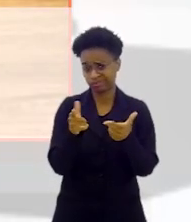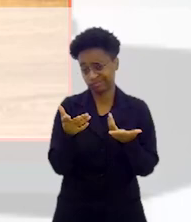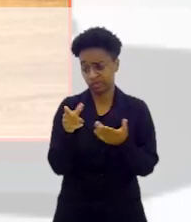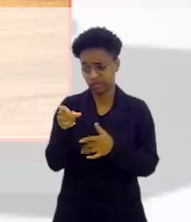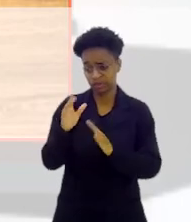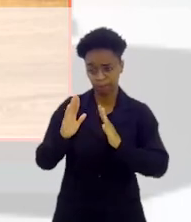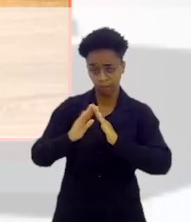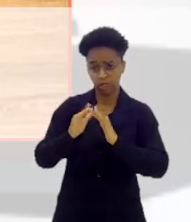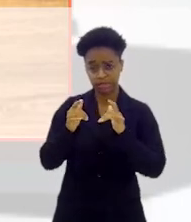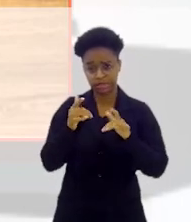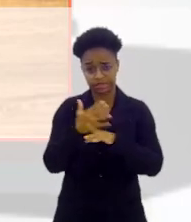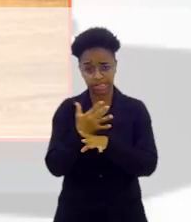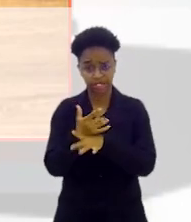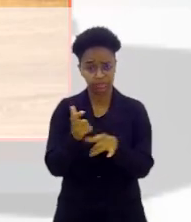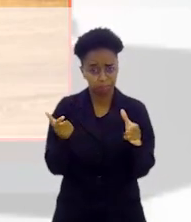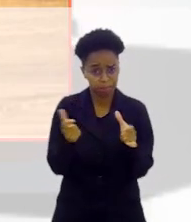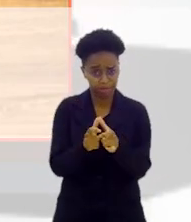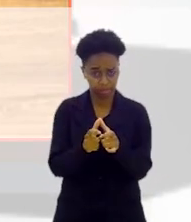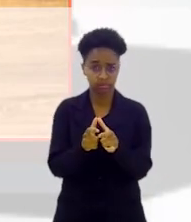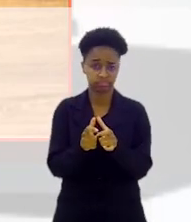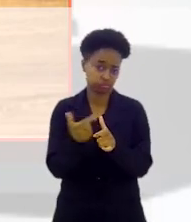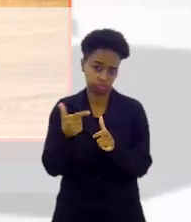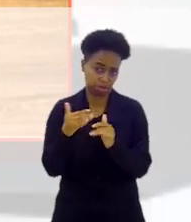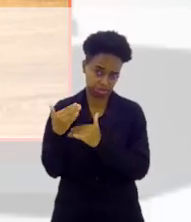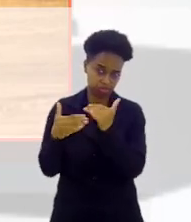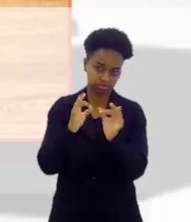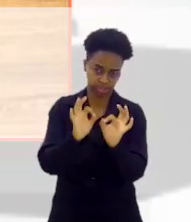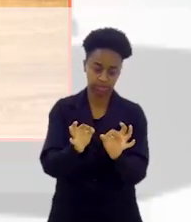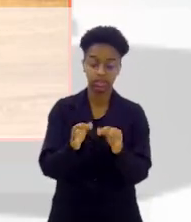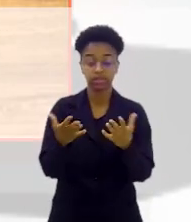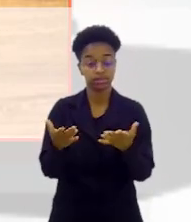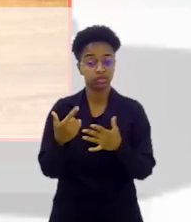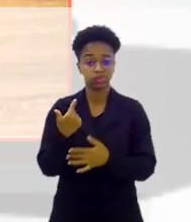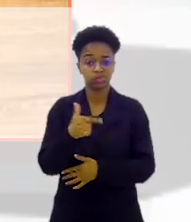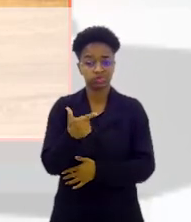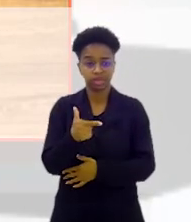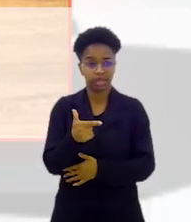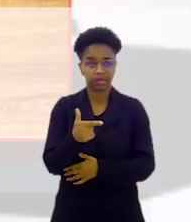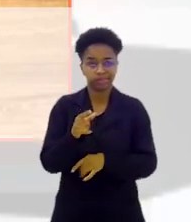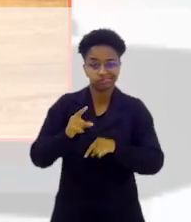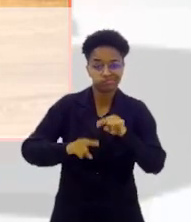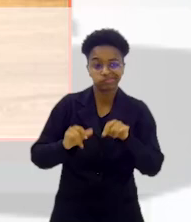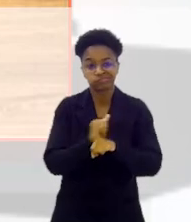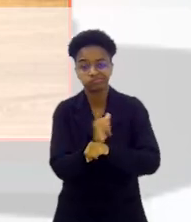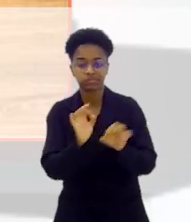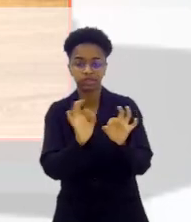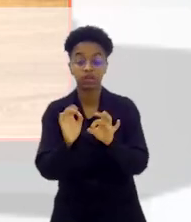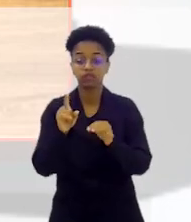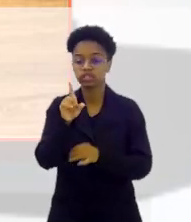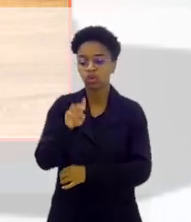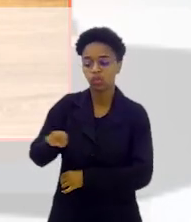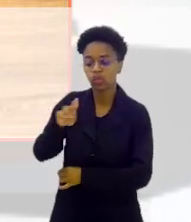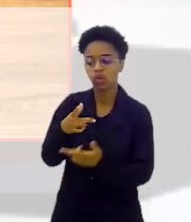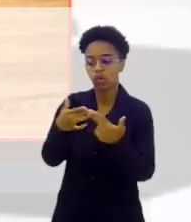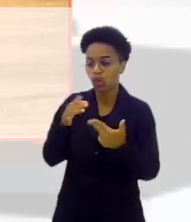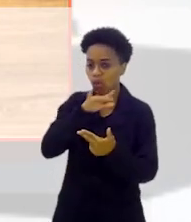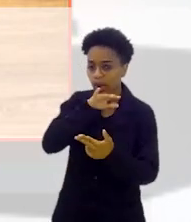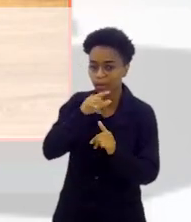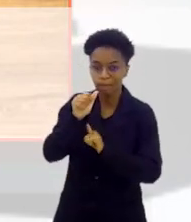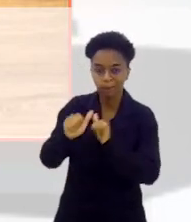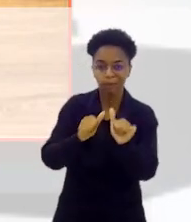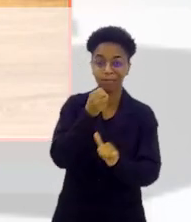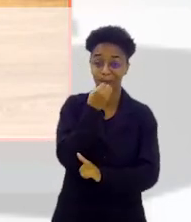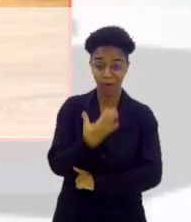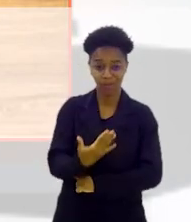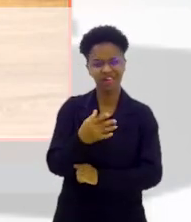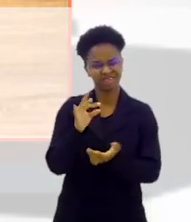em tese você morava numa cidade pouco desenvolvida, não tinha nenhum recurso, então você usa o ruim para virar bom,